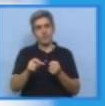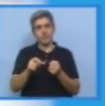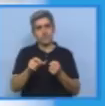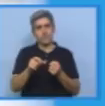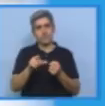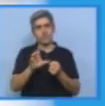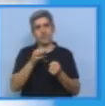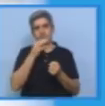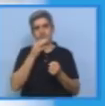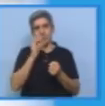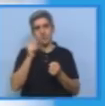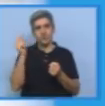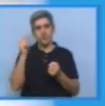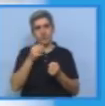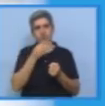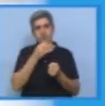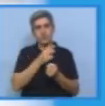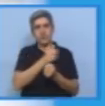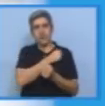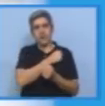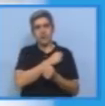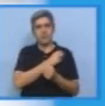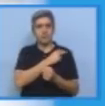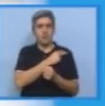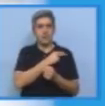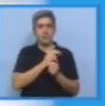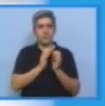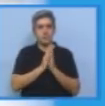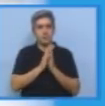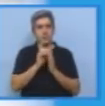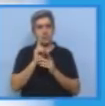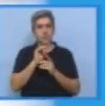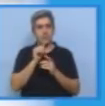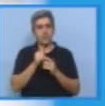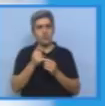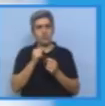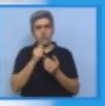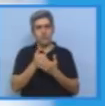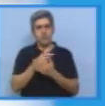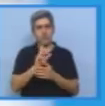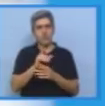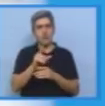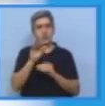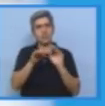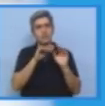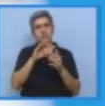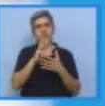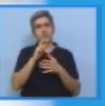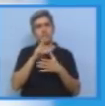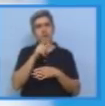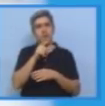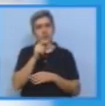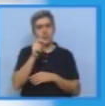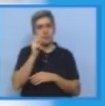Ainda ele falava, quando vieram dizer da casa do chefe da sinagoga: "A tua filha morreu, porque estás ainda a importunar o mestre."